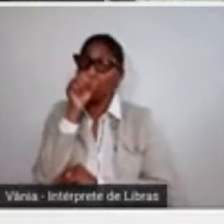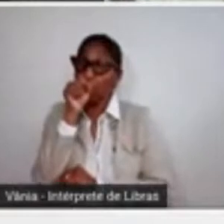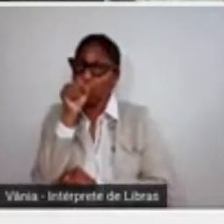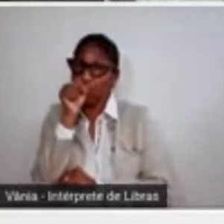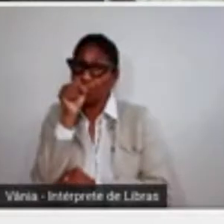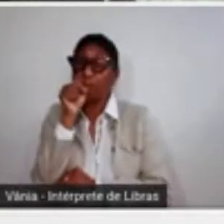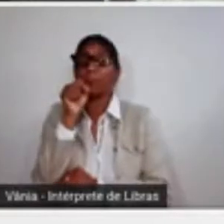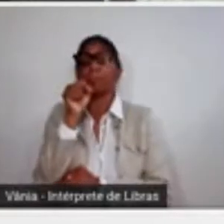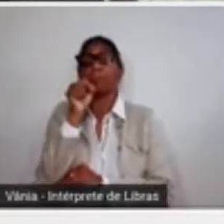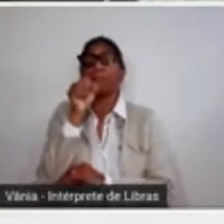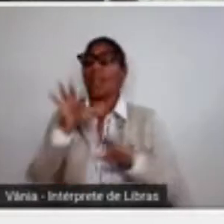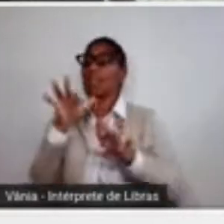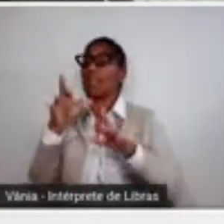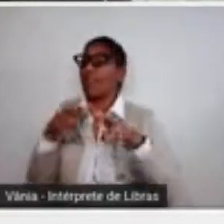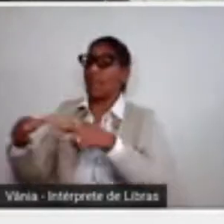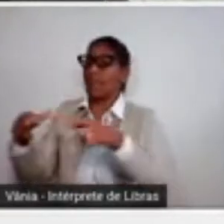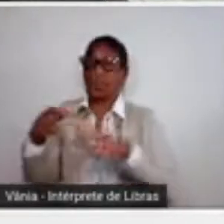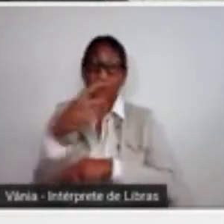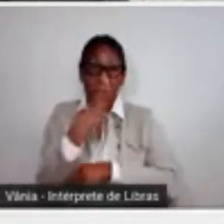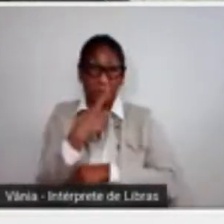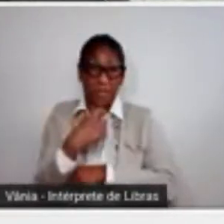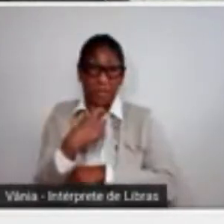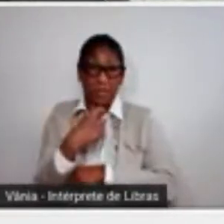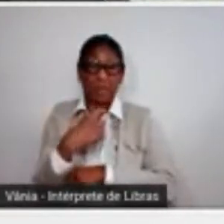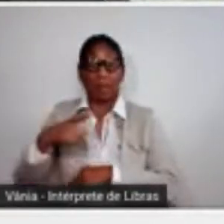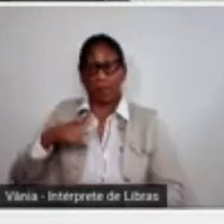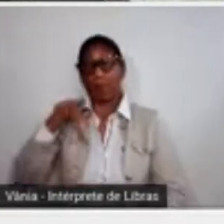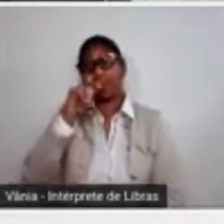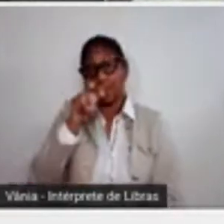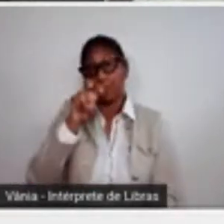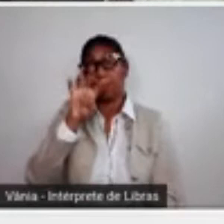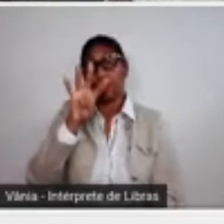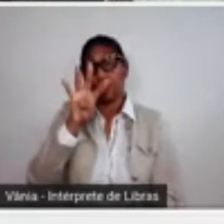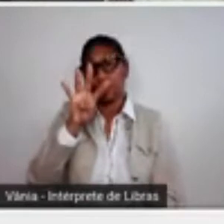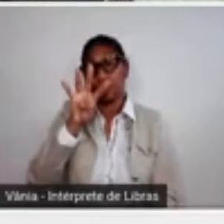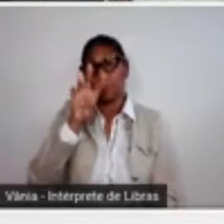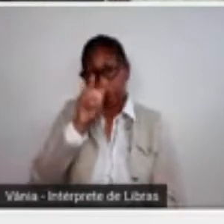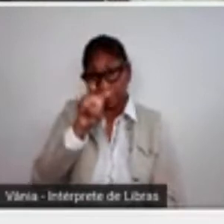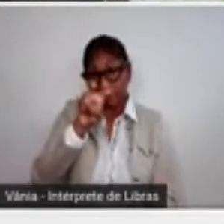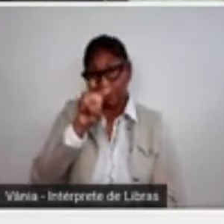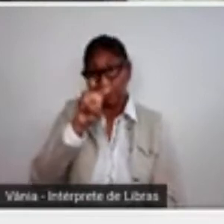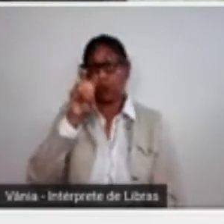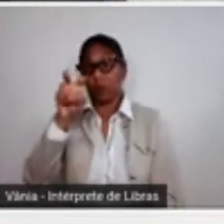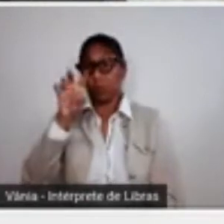estejam em regiões de bandeira vermelha, a gente tem 554.000